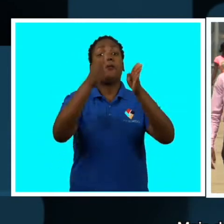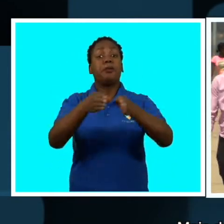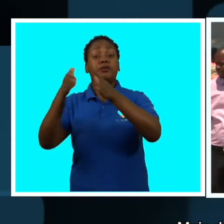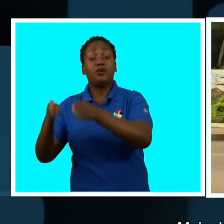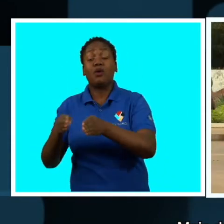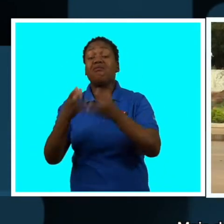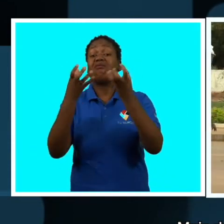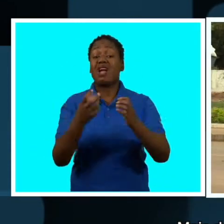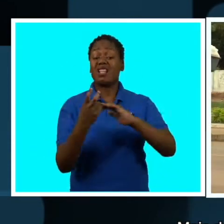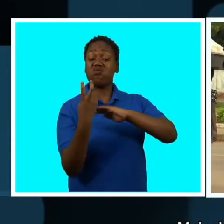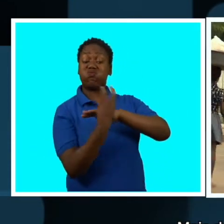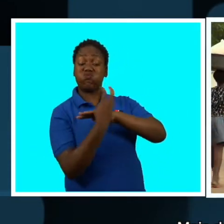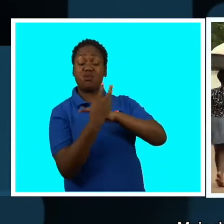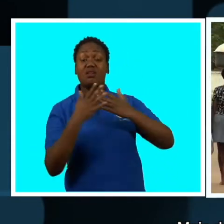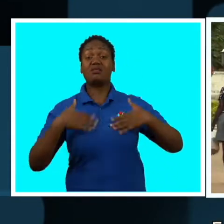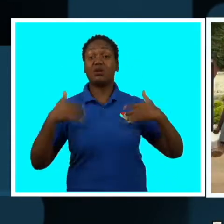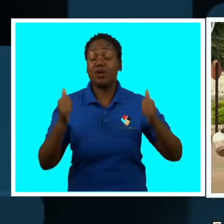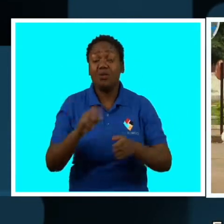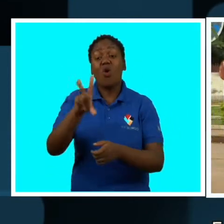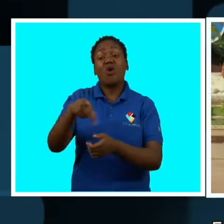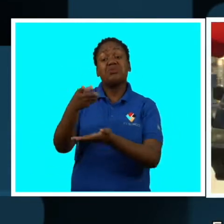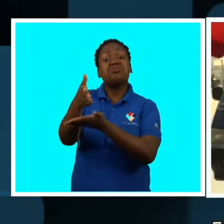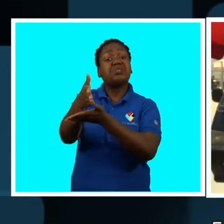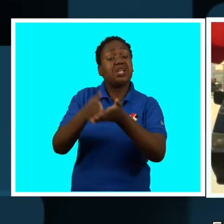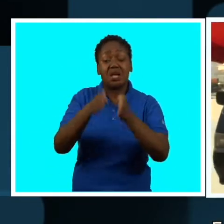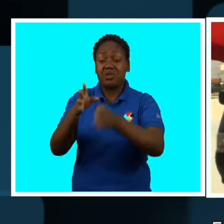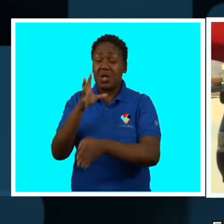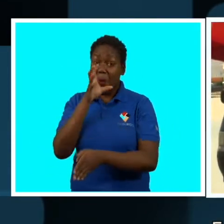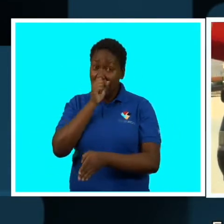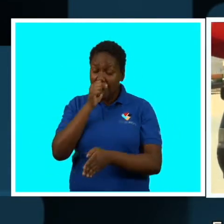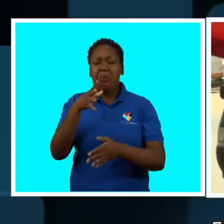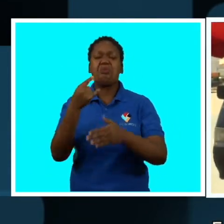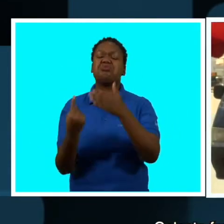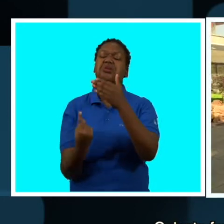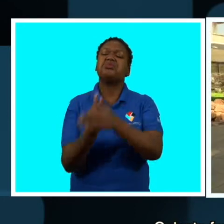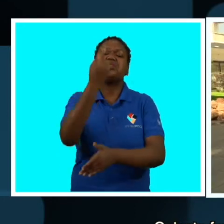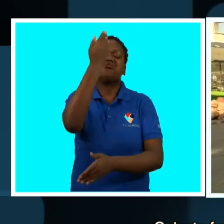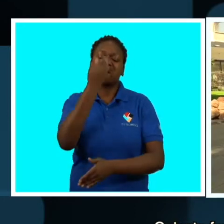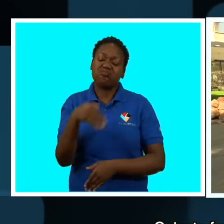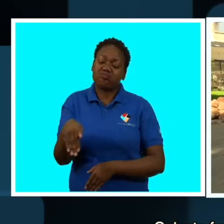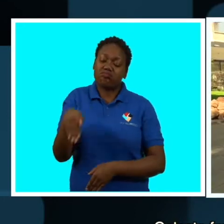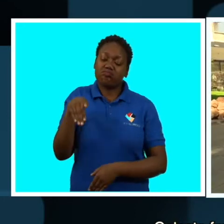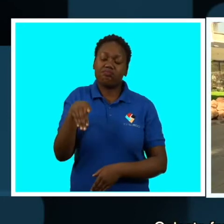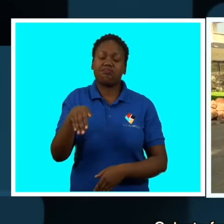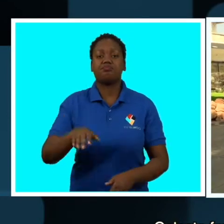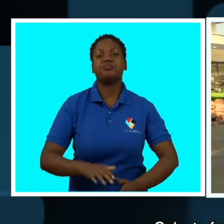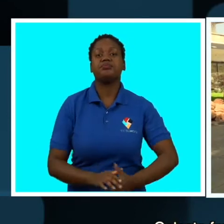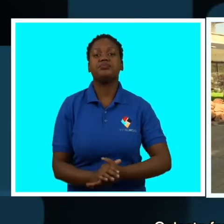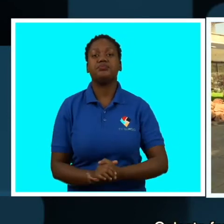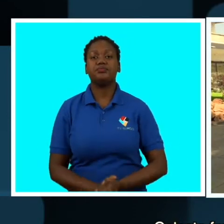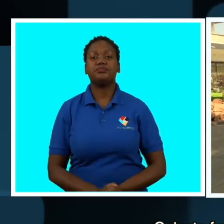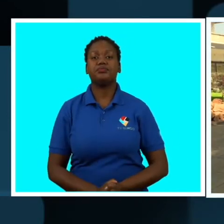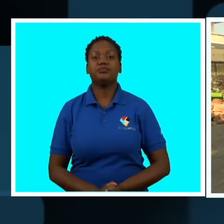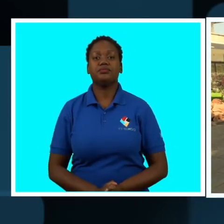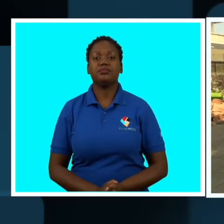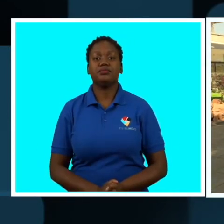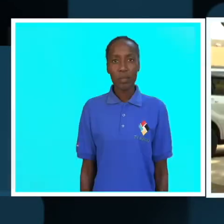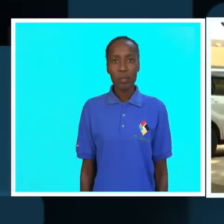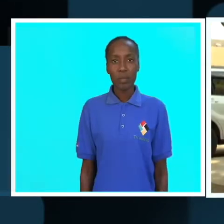hipertensas não conhece o seu estado. E, por causa disto, não faz o controle. Celeste fazia parte desta